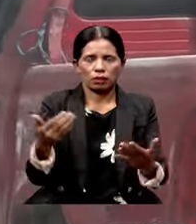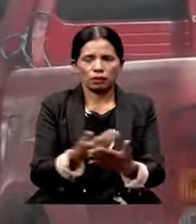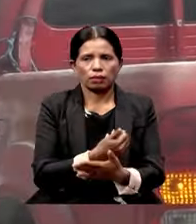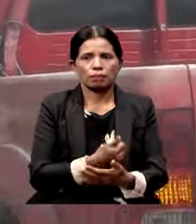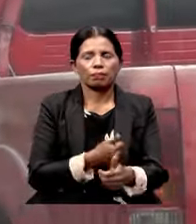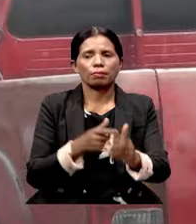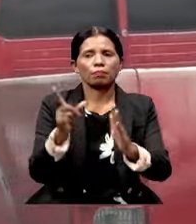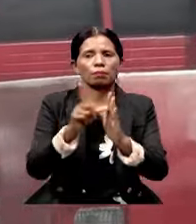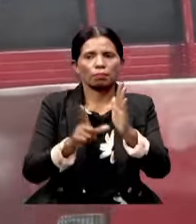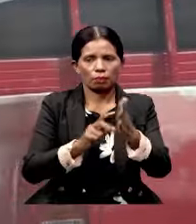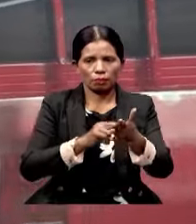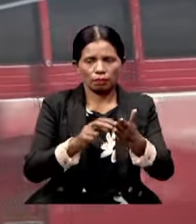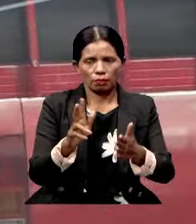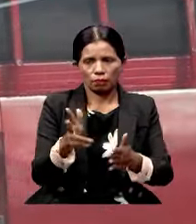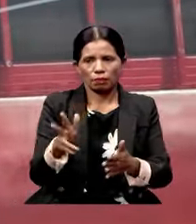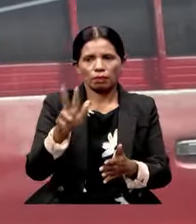Tur decreto lei numero